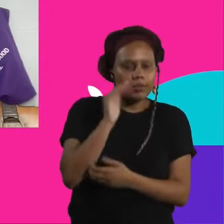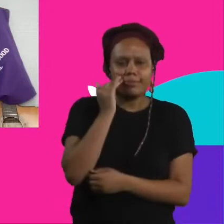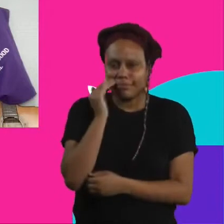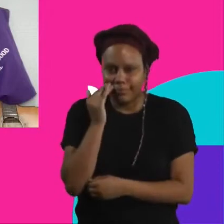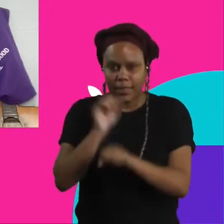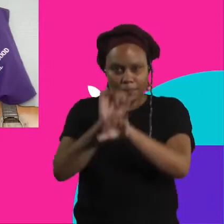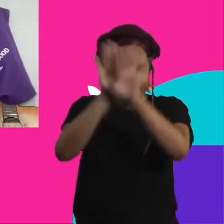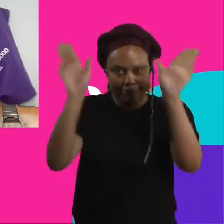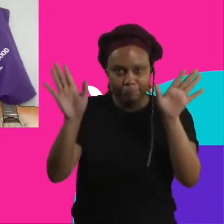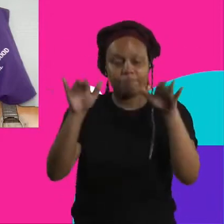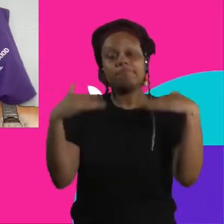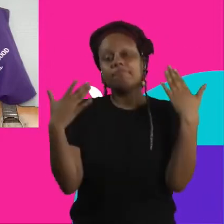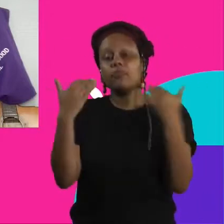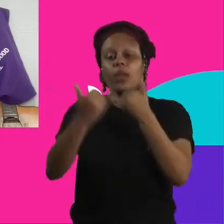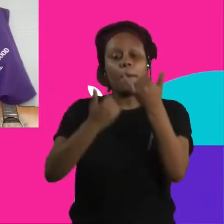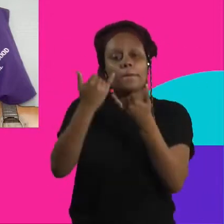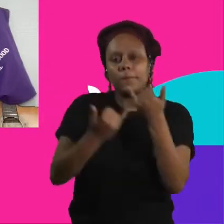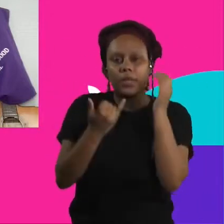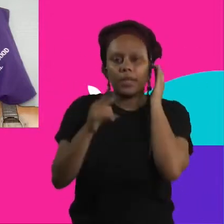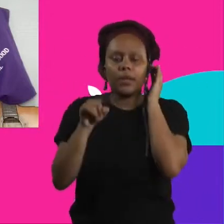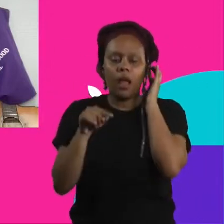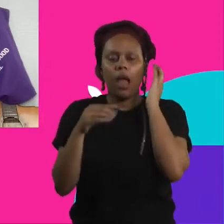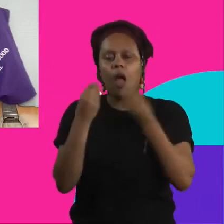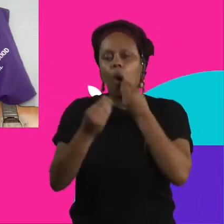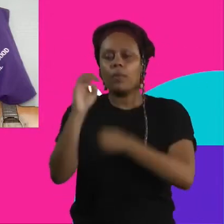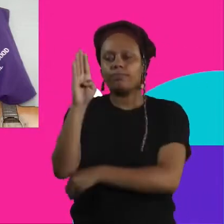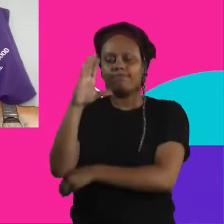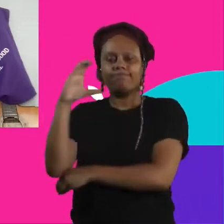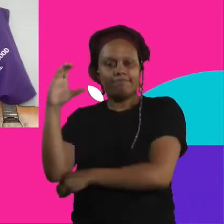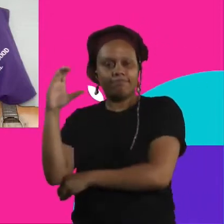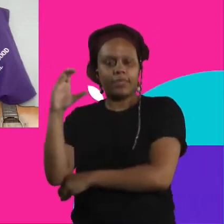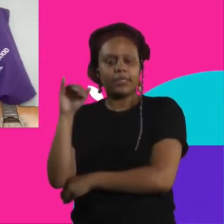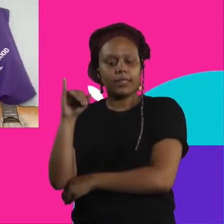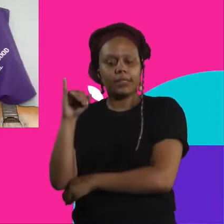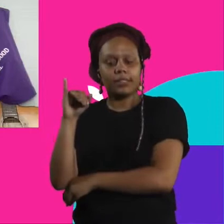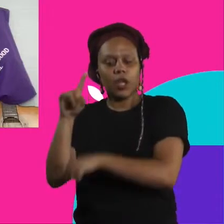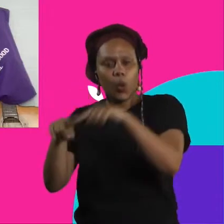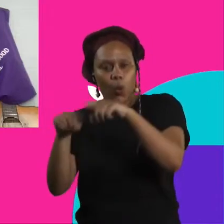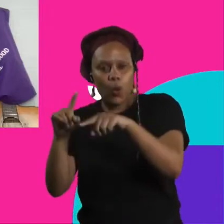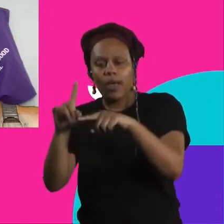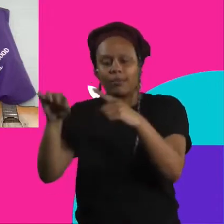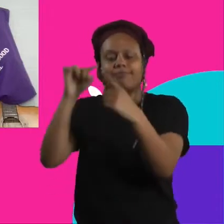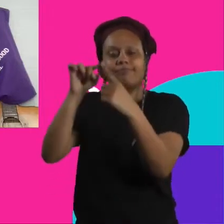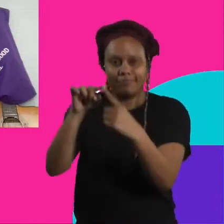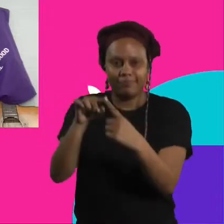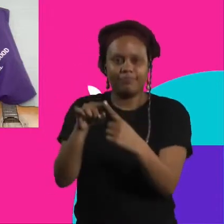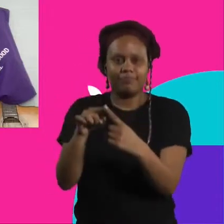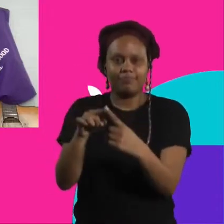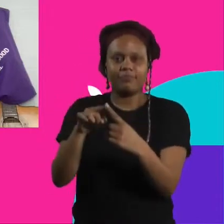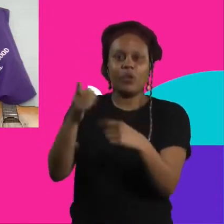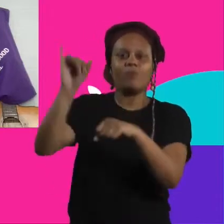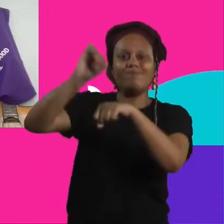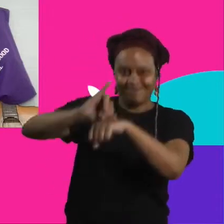brincadeira que a gente faz é como seria blockchain se um objeto físico. E a brincadeira, né, de entender